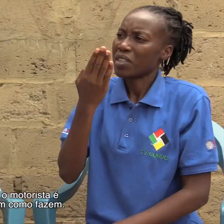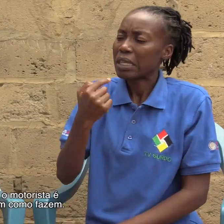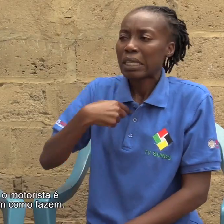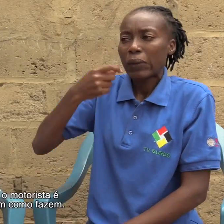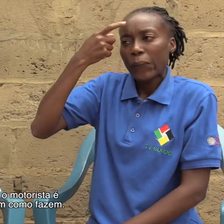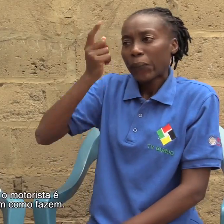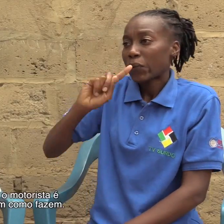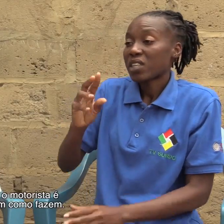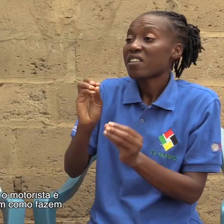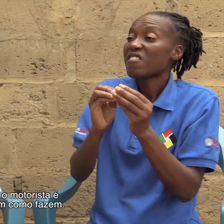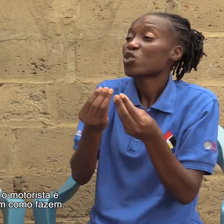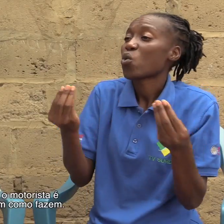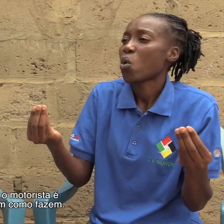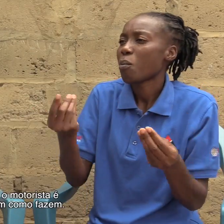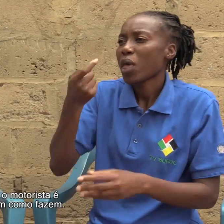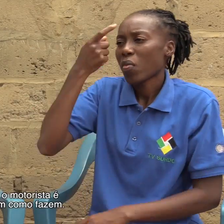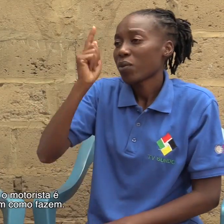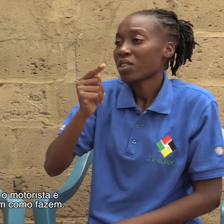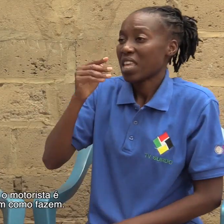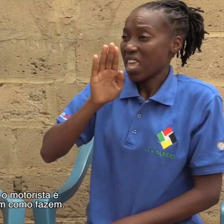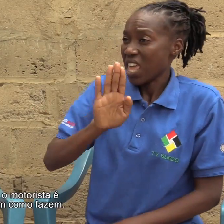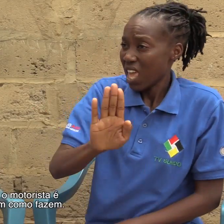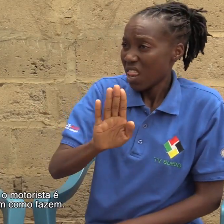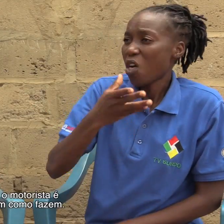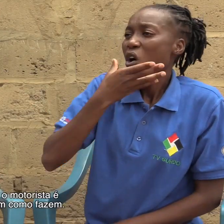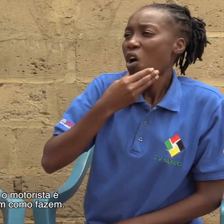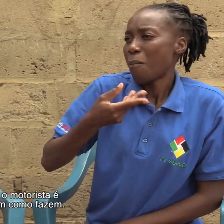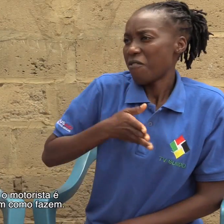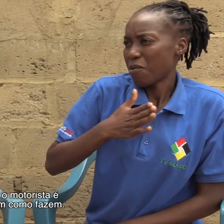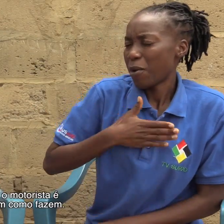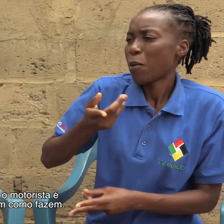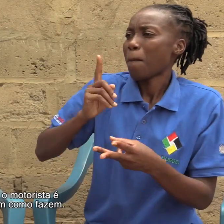Só ele e o motorista é que sabem como fazem.